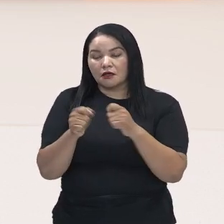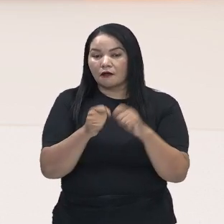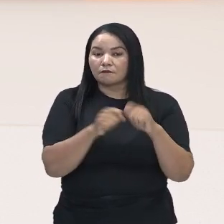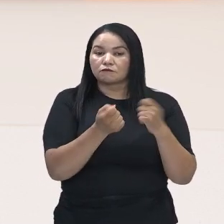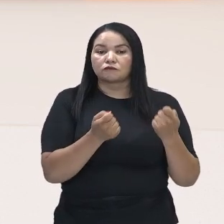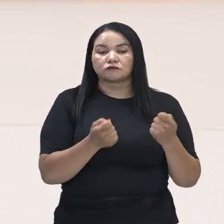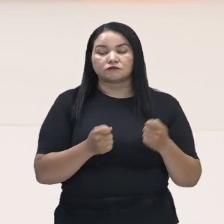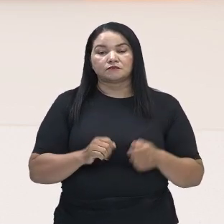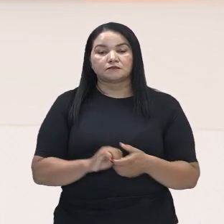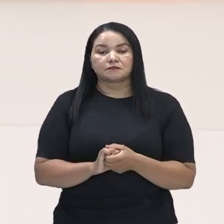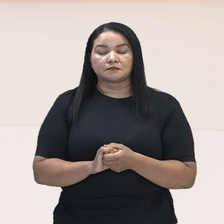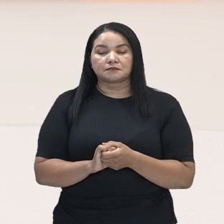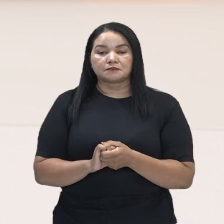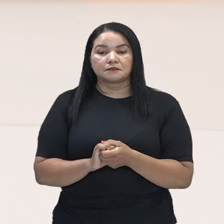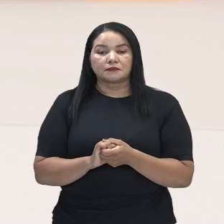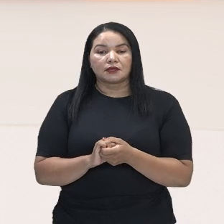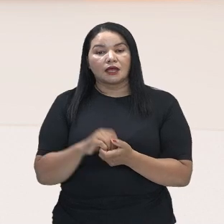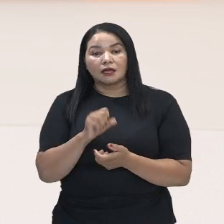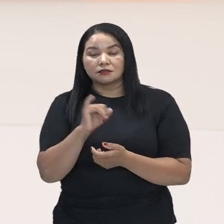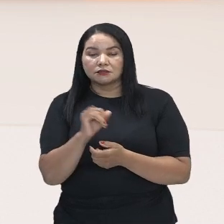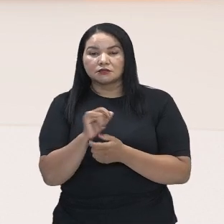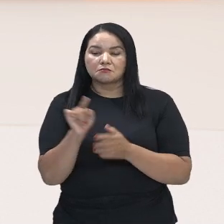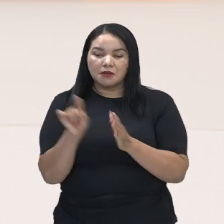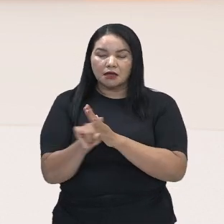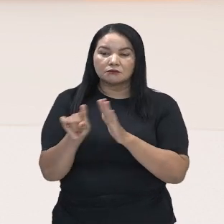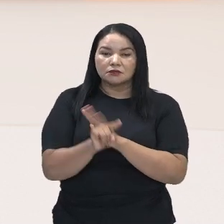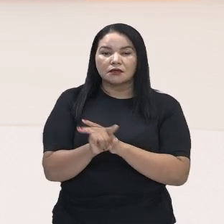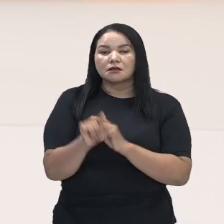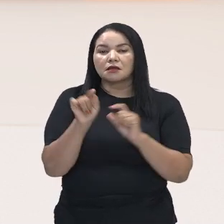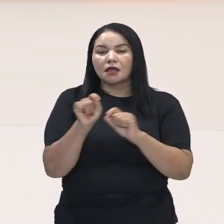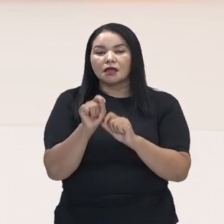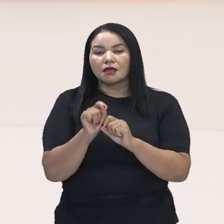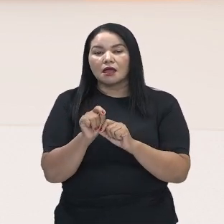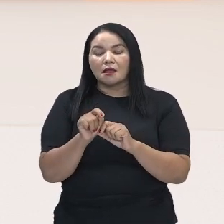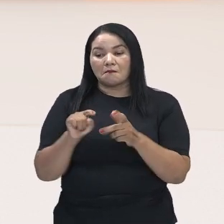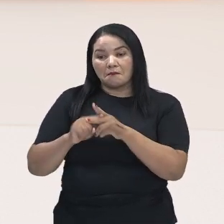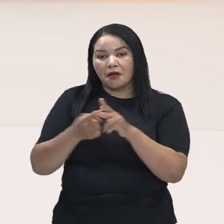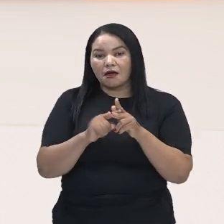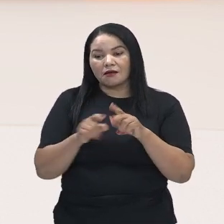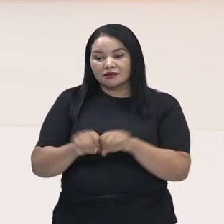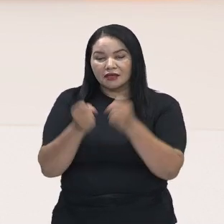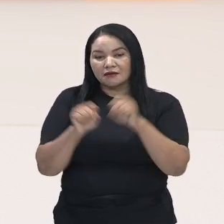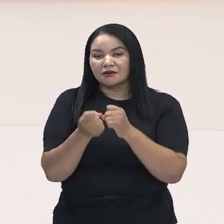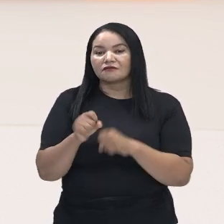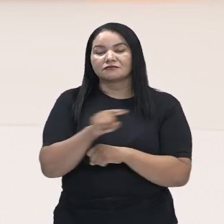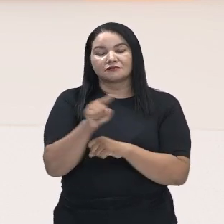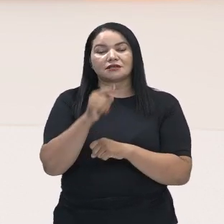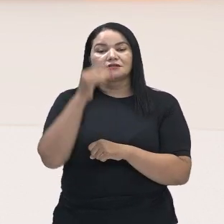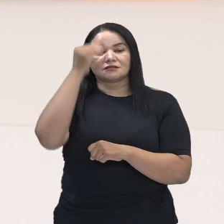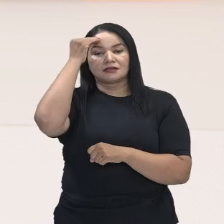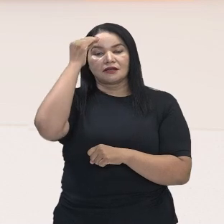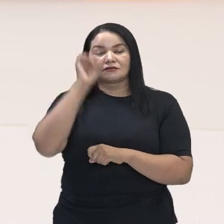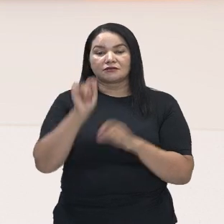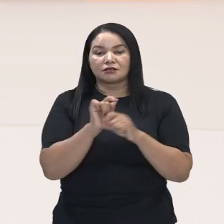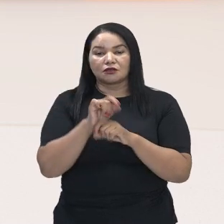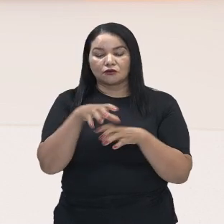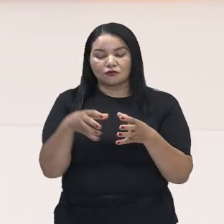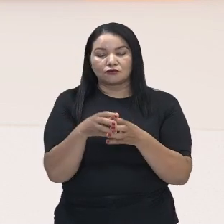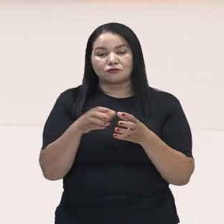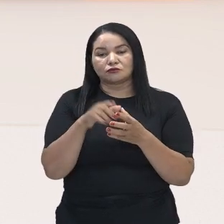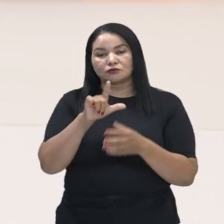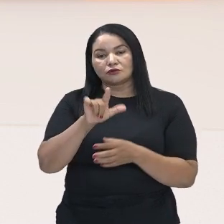lá perguntando sobre quem eram os quebradores de máquinas, a gente sabe que são os ludistas,